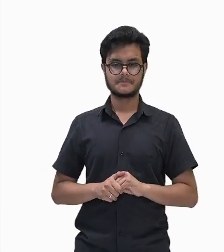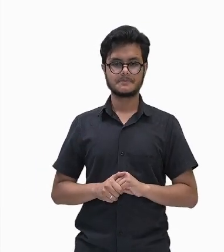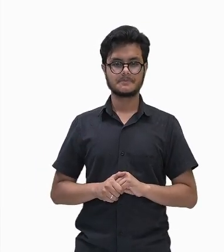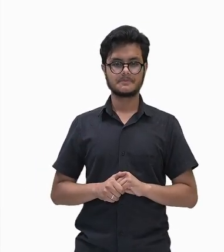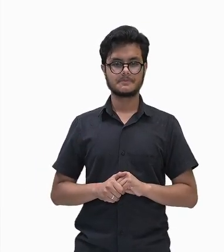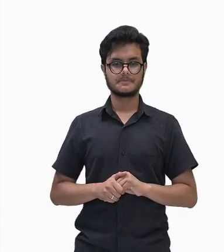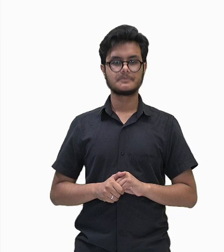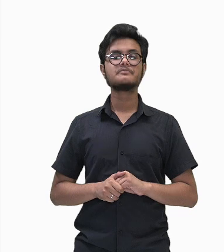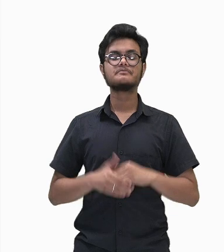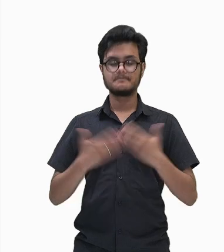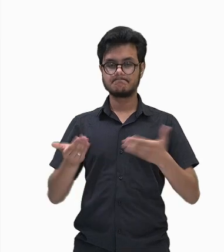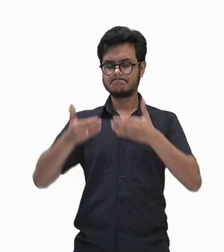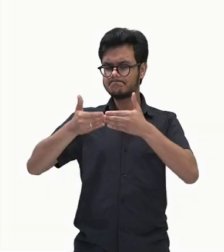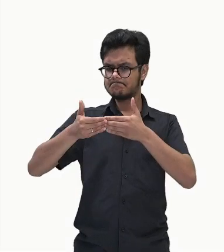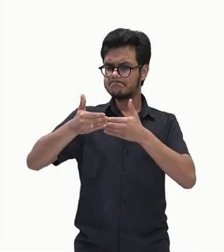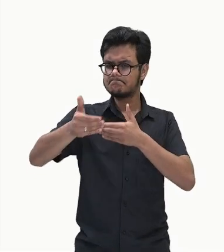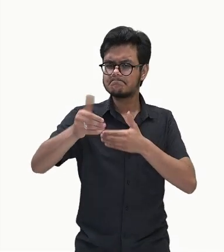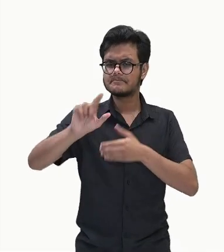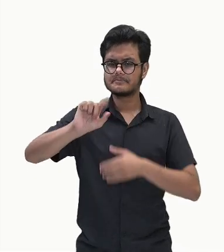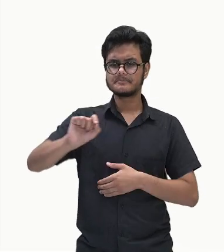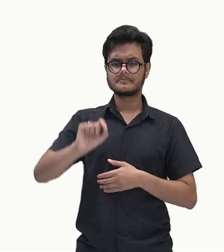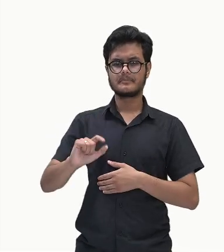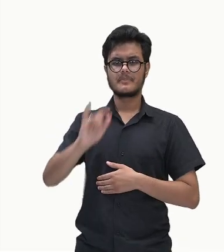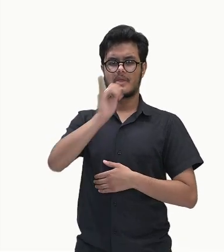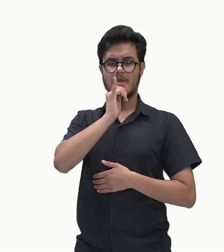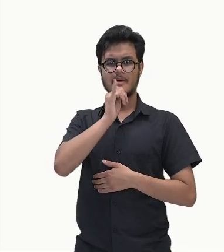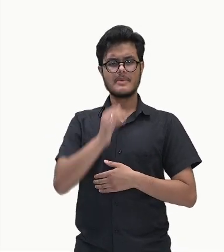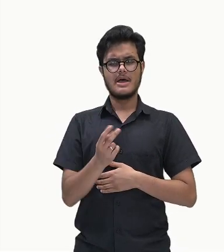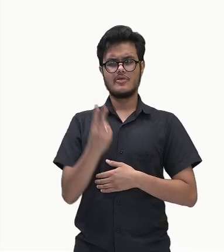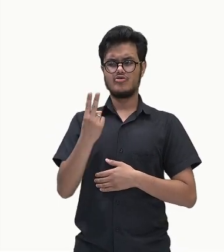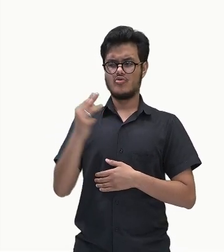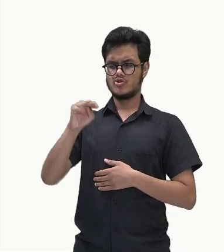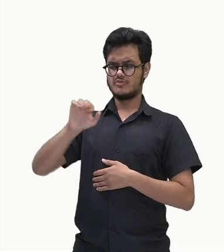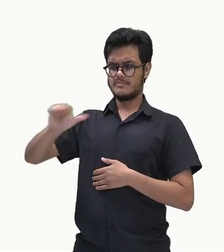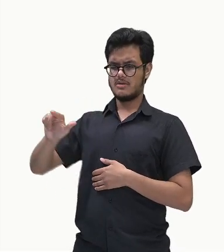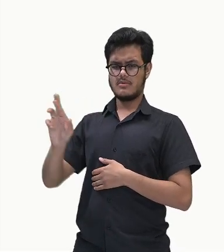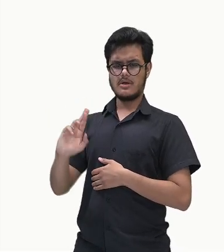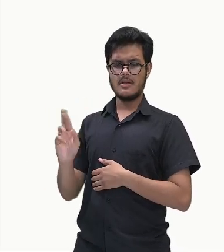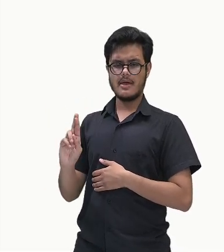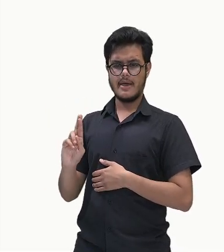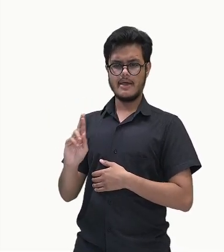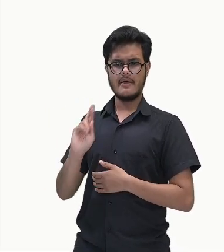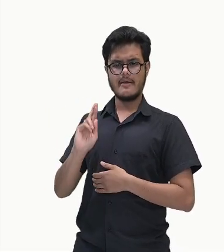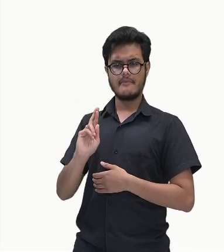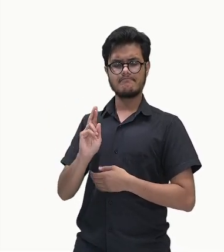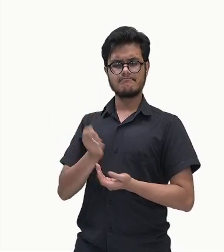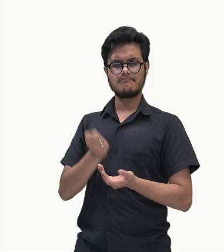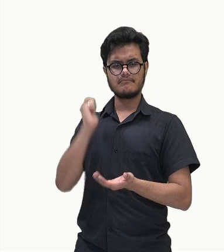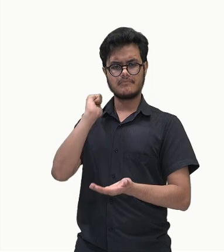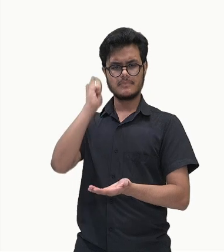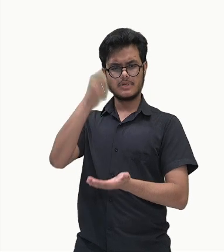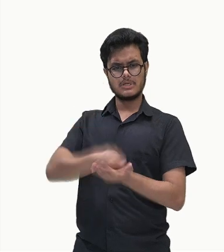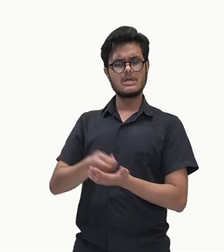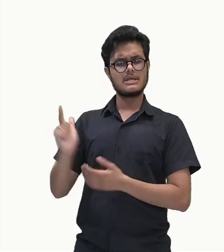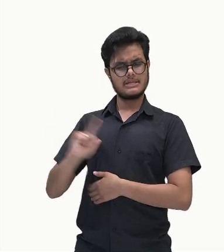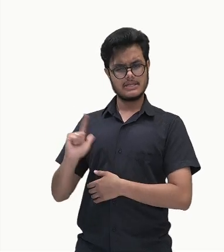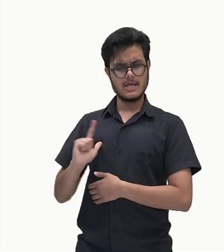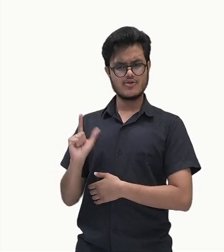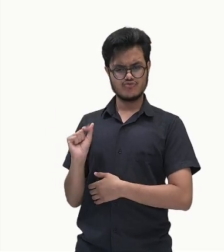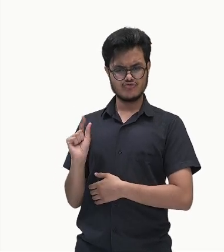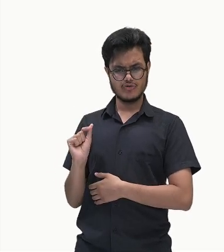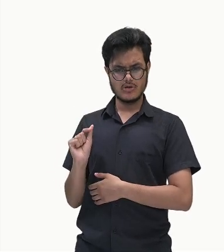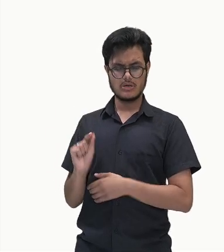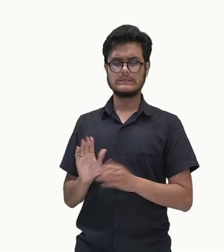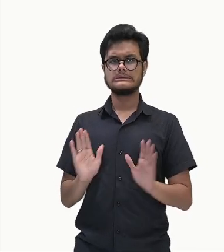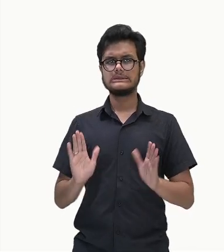Suponha que no início de um jogo você tenha R 2.000 e que só possa jogar enquanto tiver dinheiro supondo